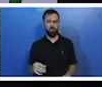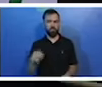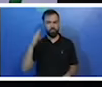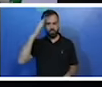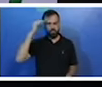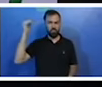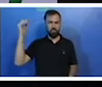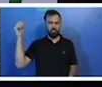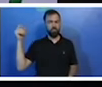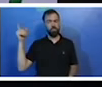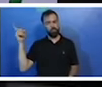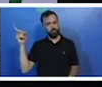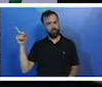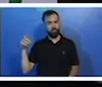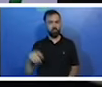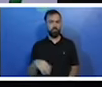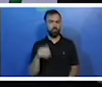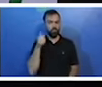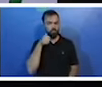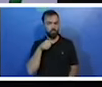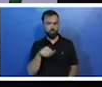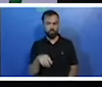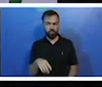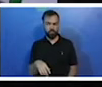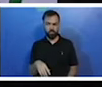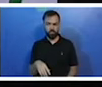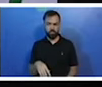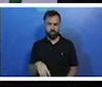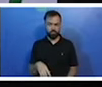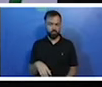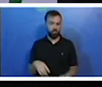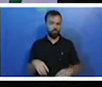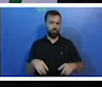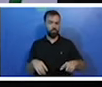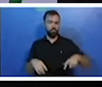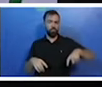uma skatista feminina fazendo uma manobra por sobre